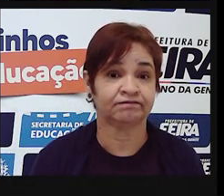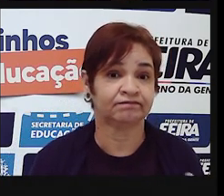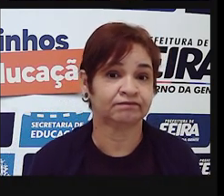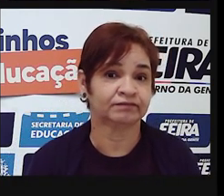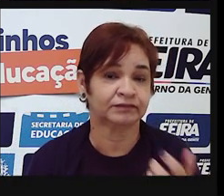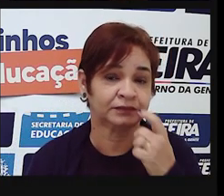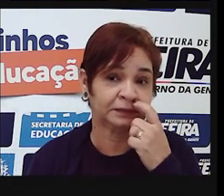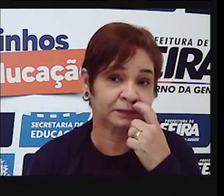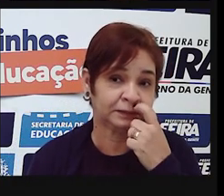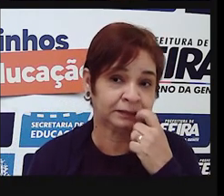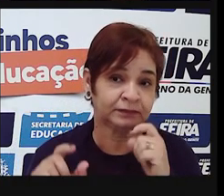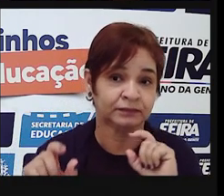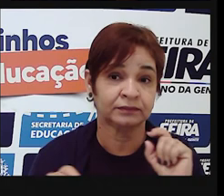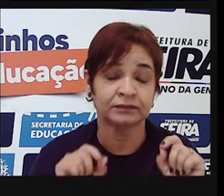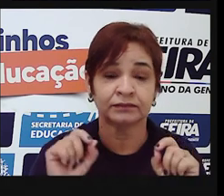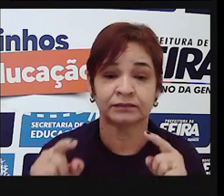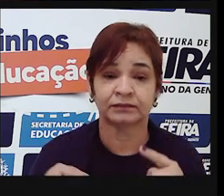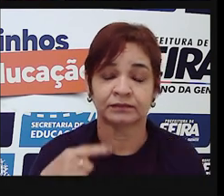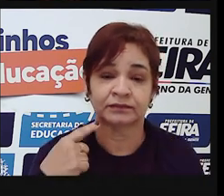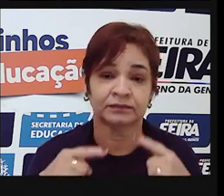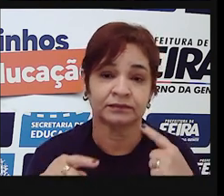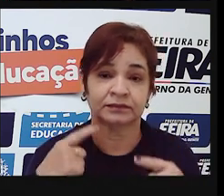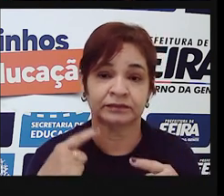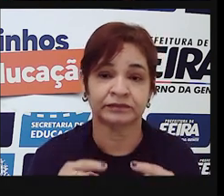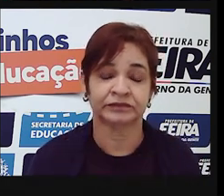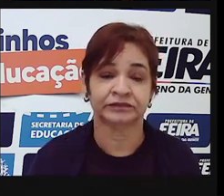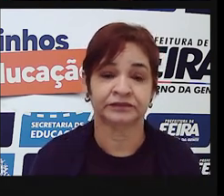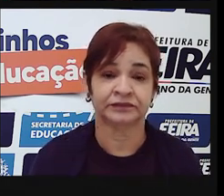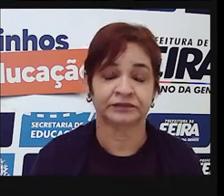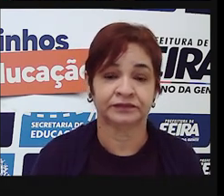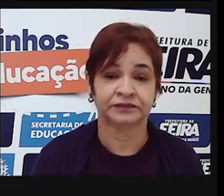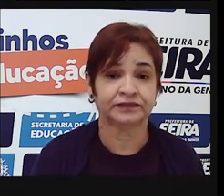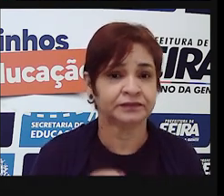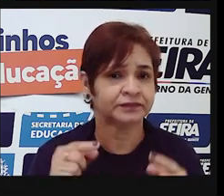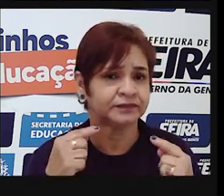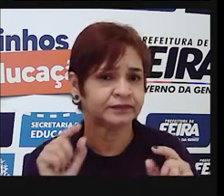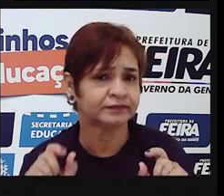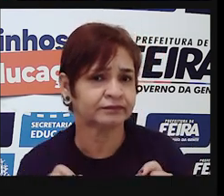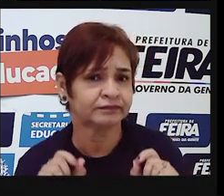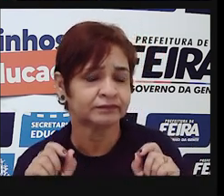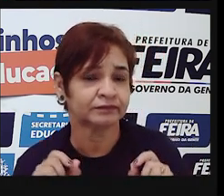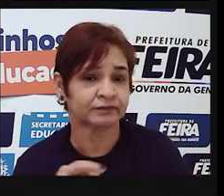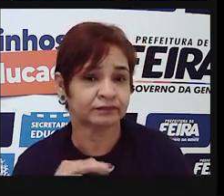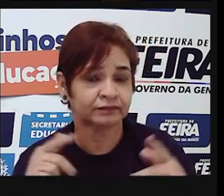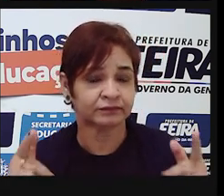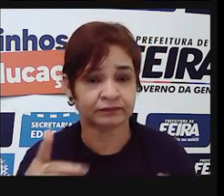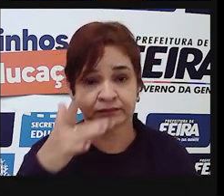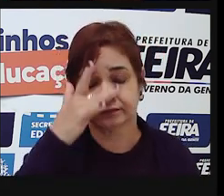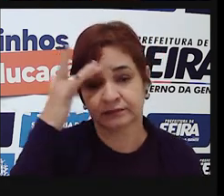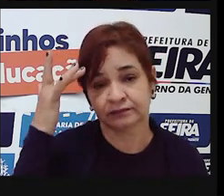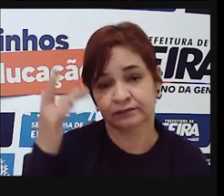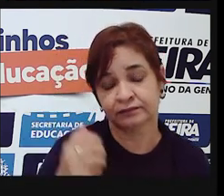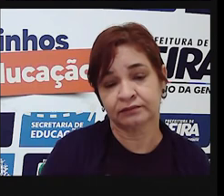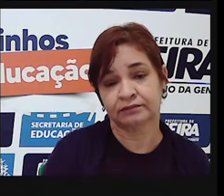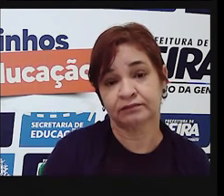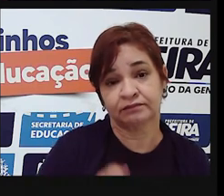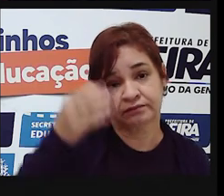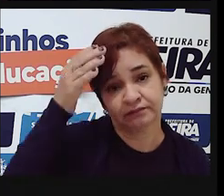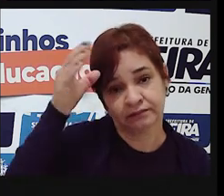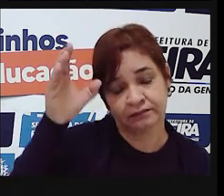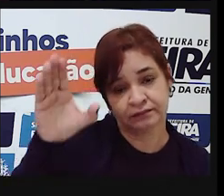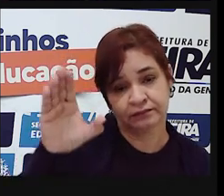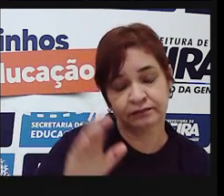a música? A música é considerada por diversos autores como uma prática cultural e